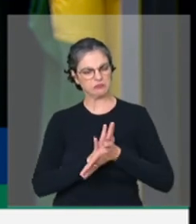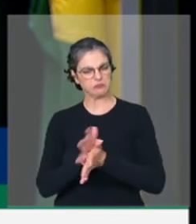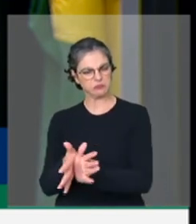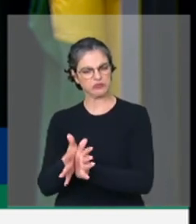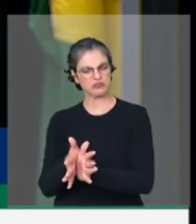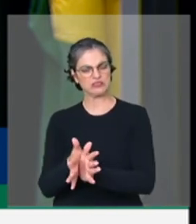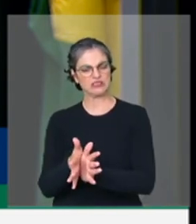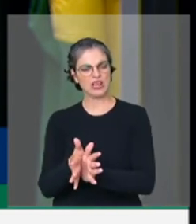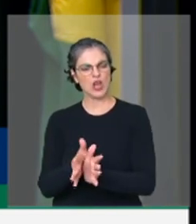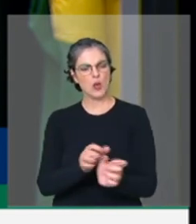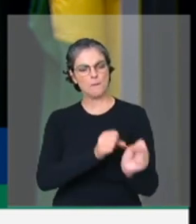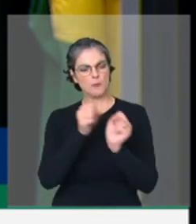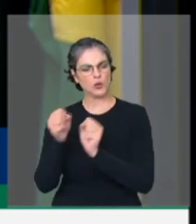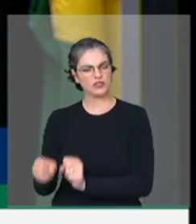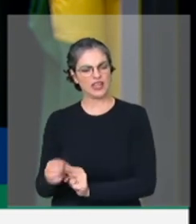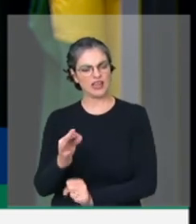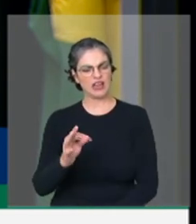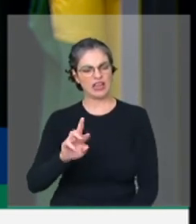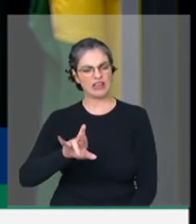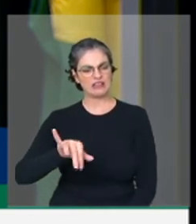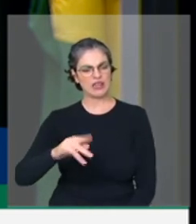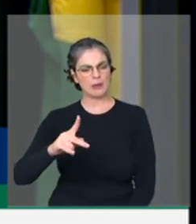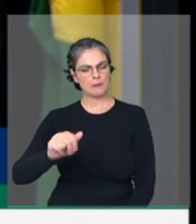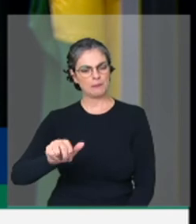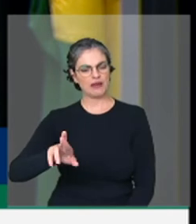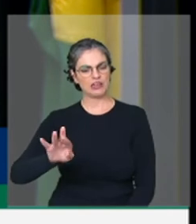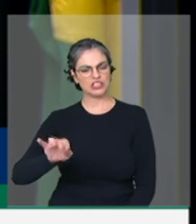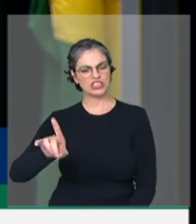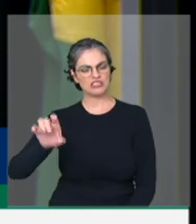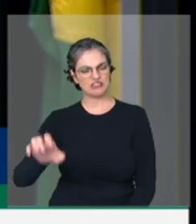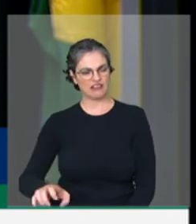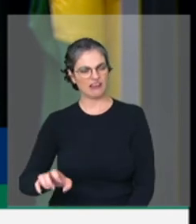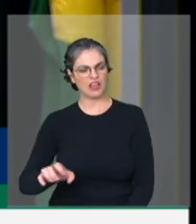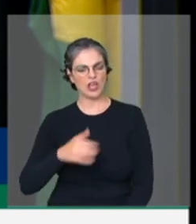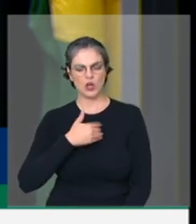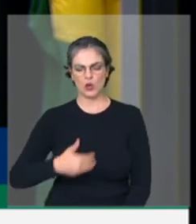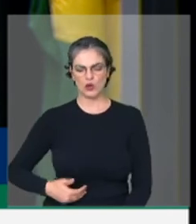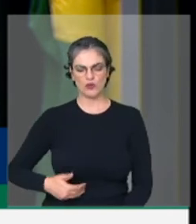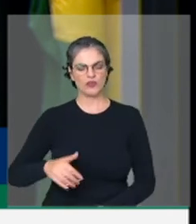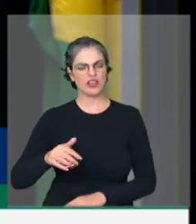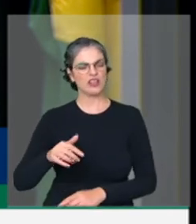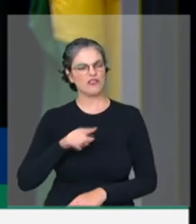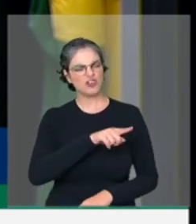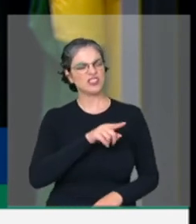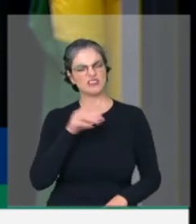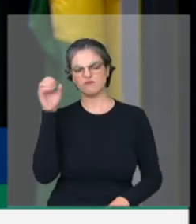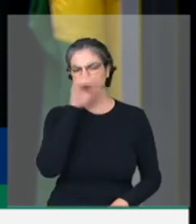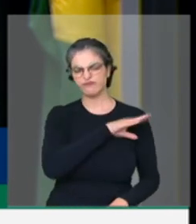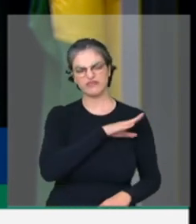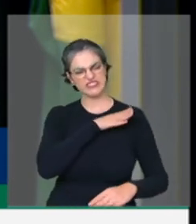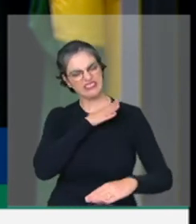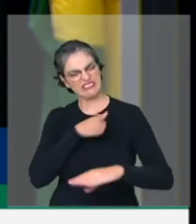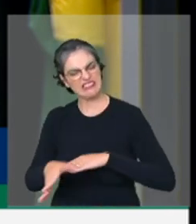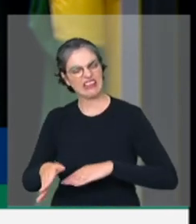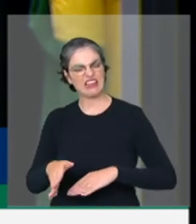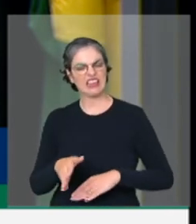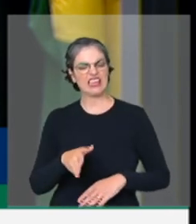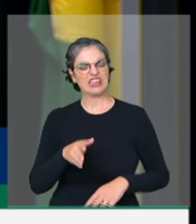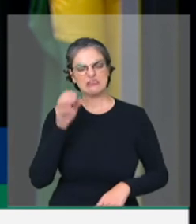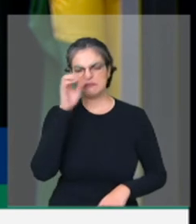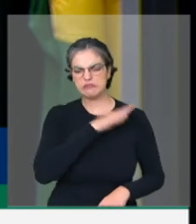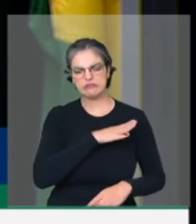dos poderes, a tripartidação do Estado. Você vai lá e interfere, comete uma